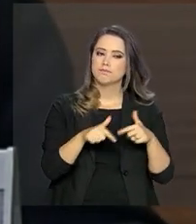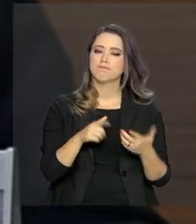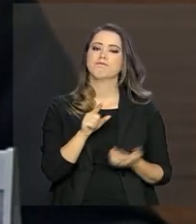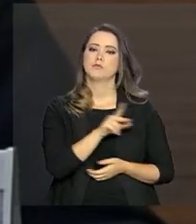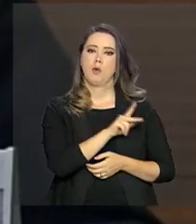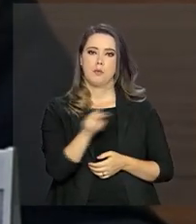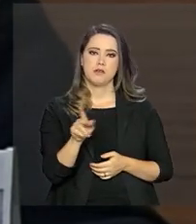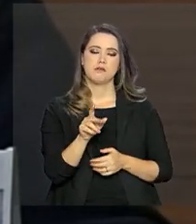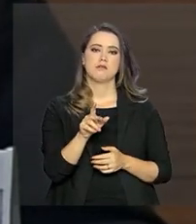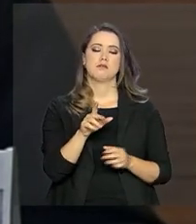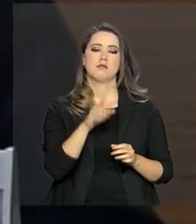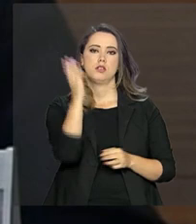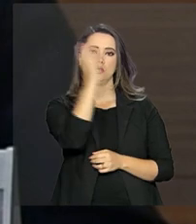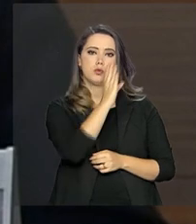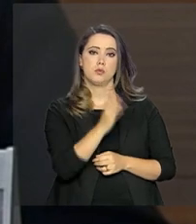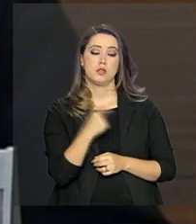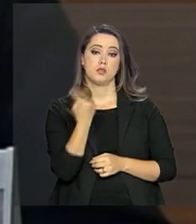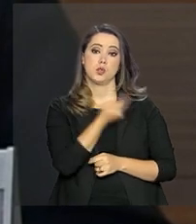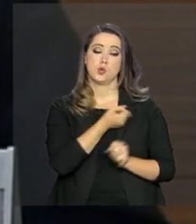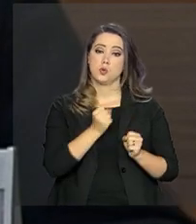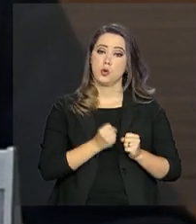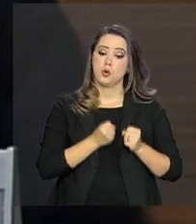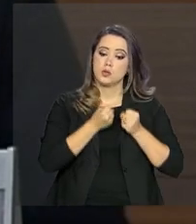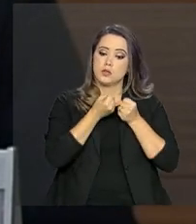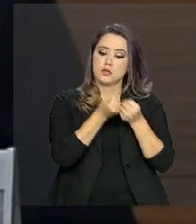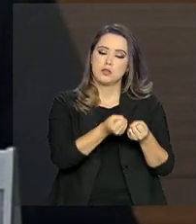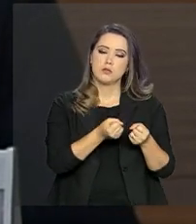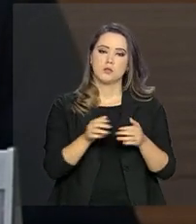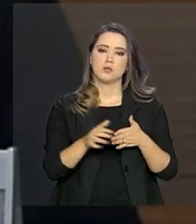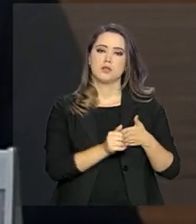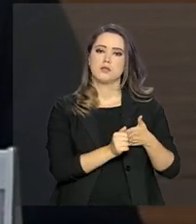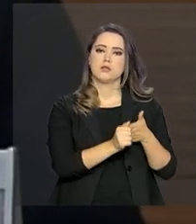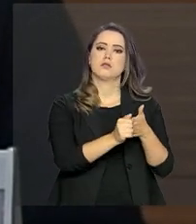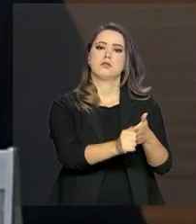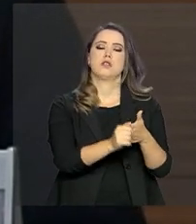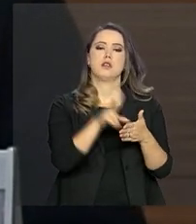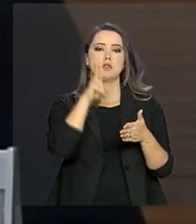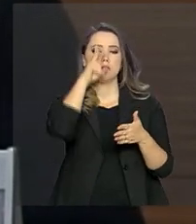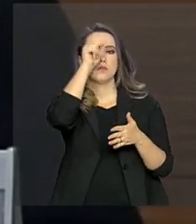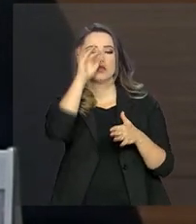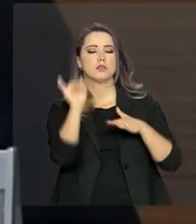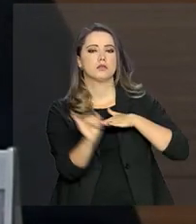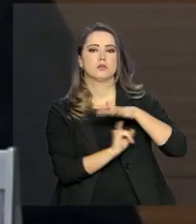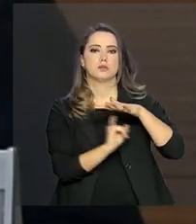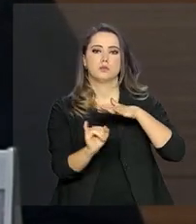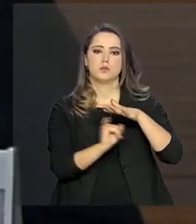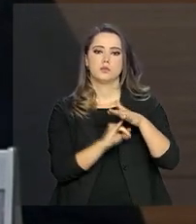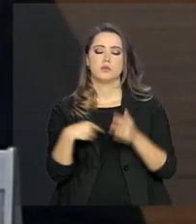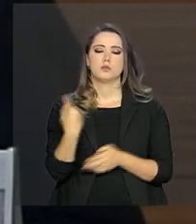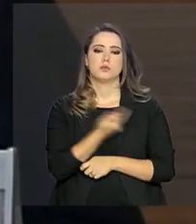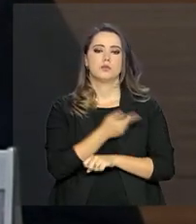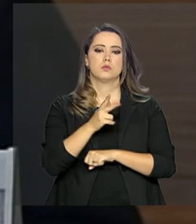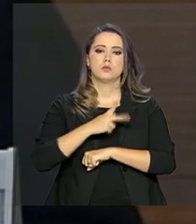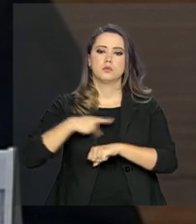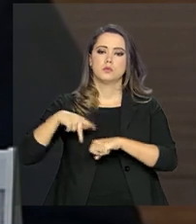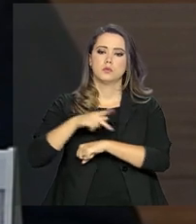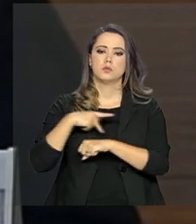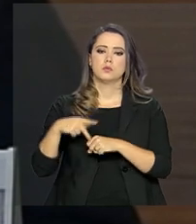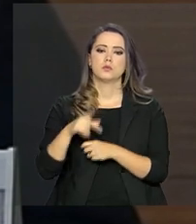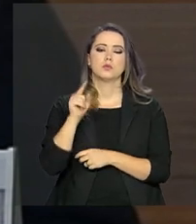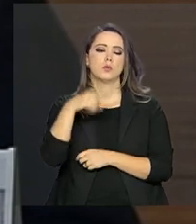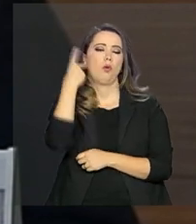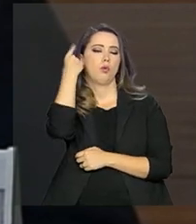brasileira nossas energias é convergiram para o fortalecimento institucional de nossos países com